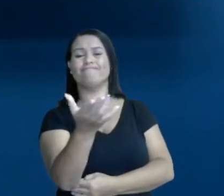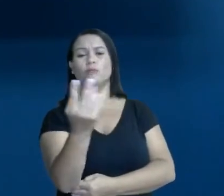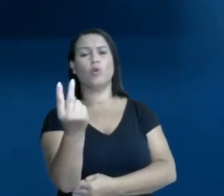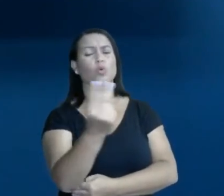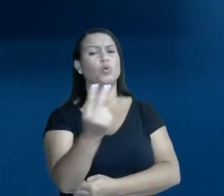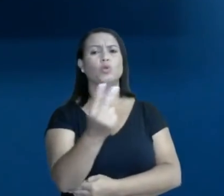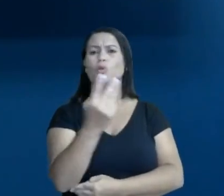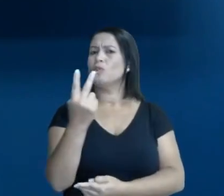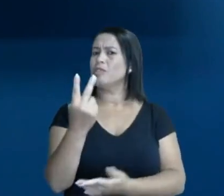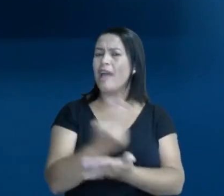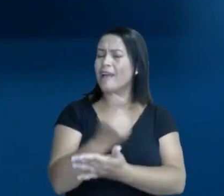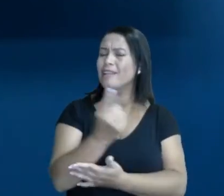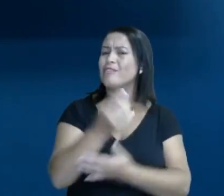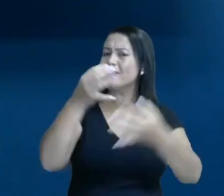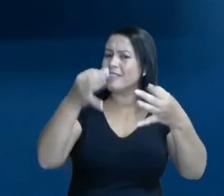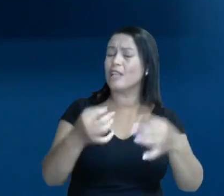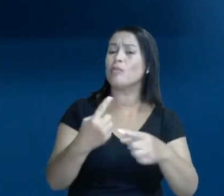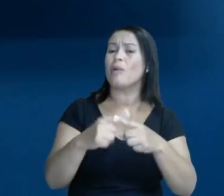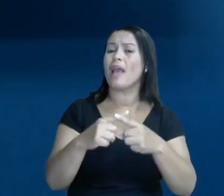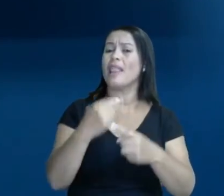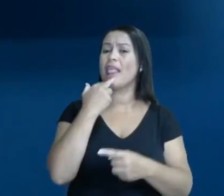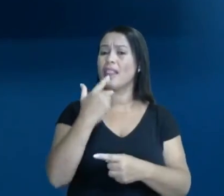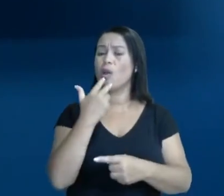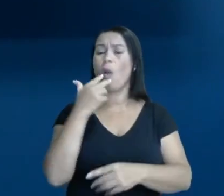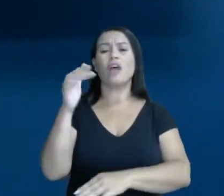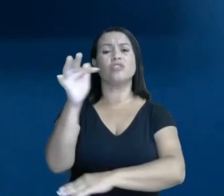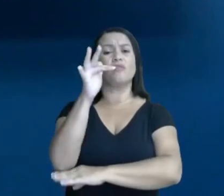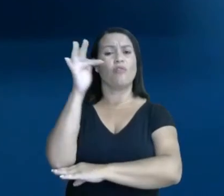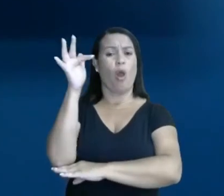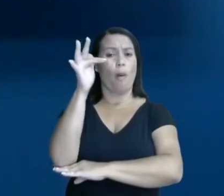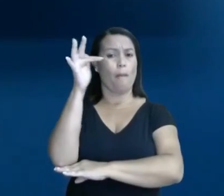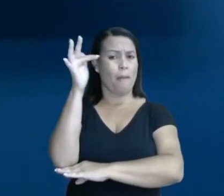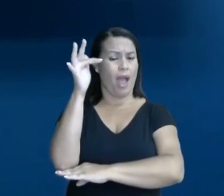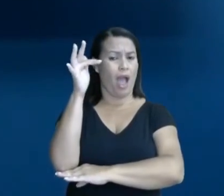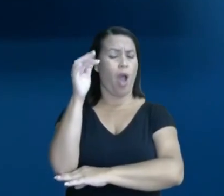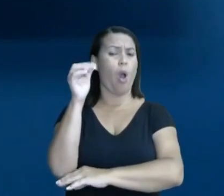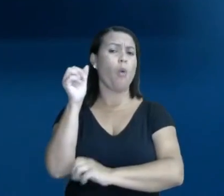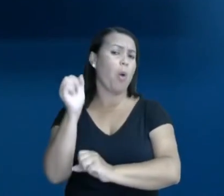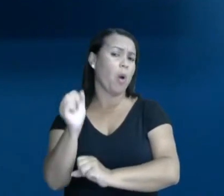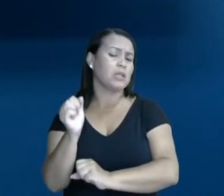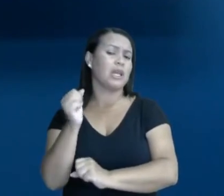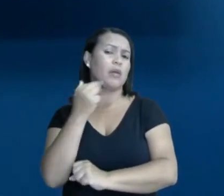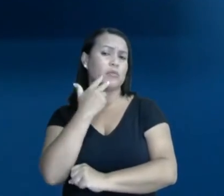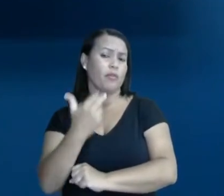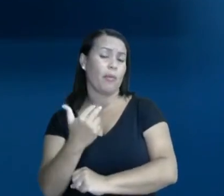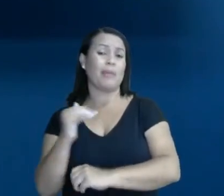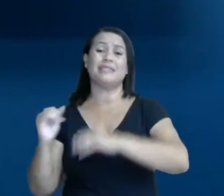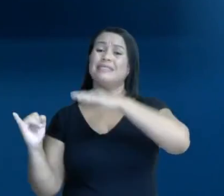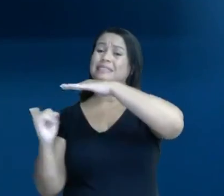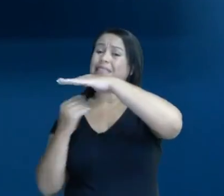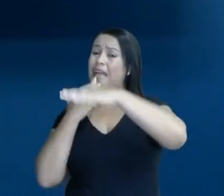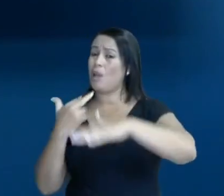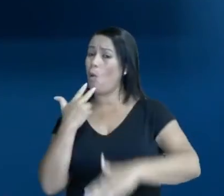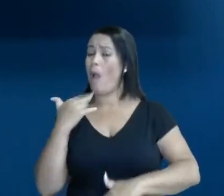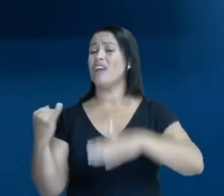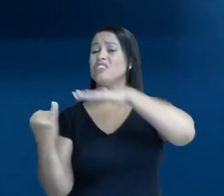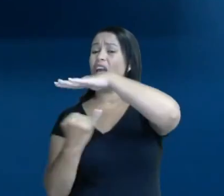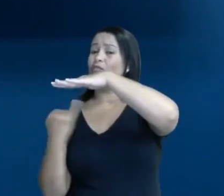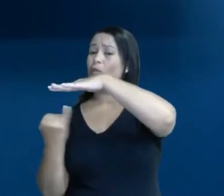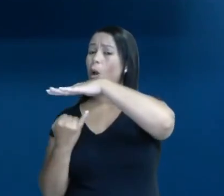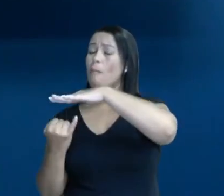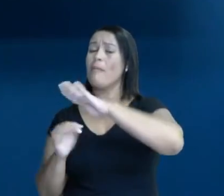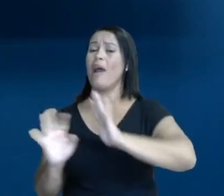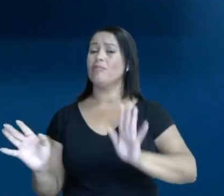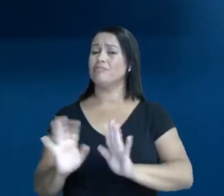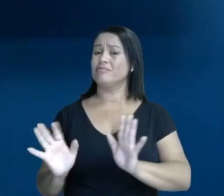dos dois, né? Porque na linguagem informal a gente sabe que a gente pode usar, né, a língua de uma forma mais